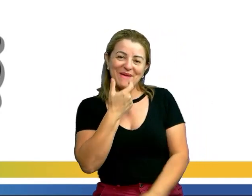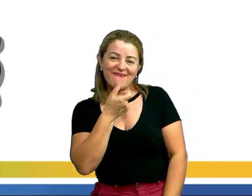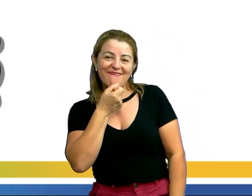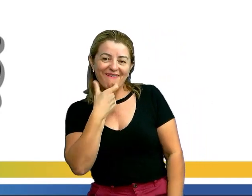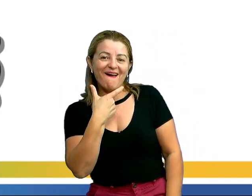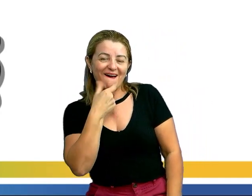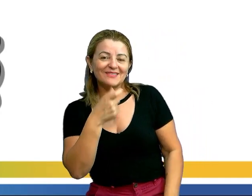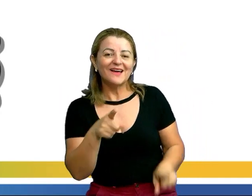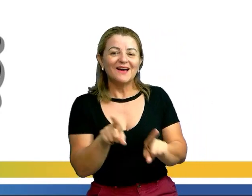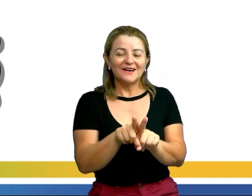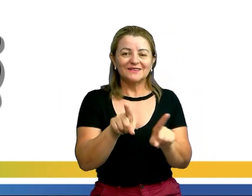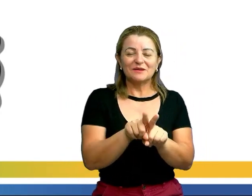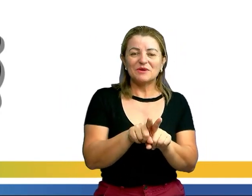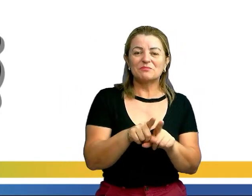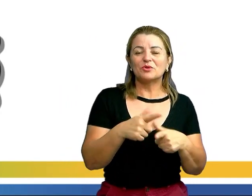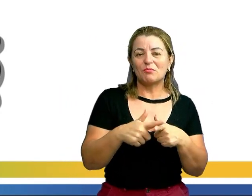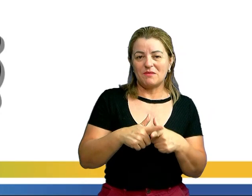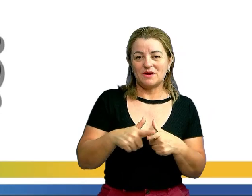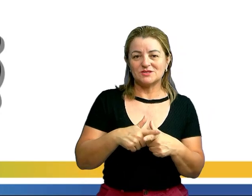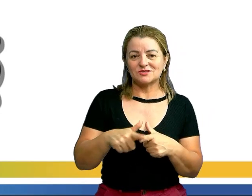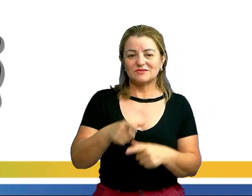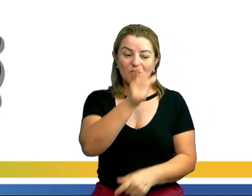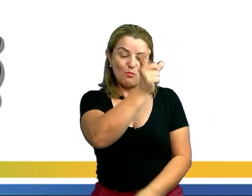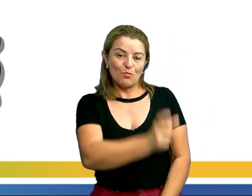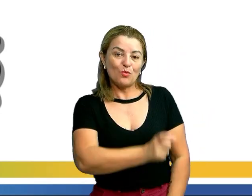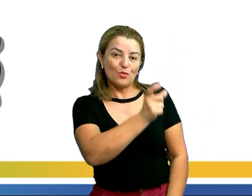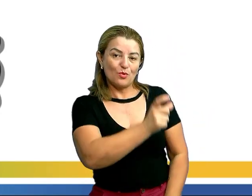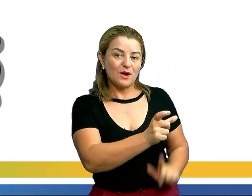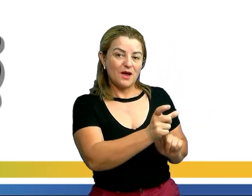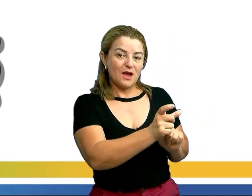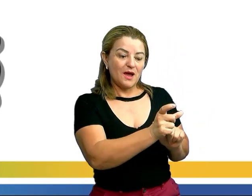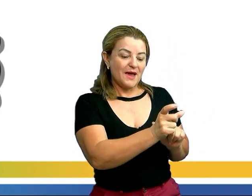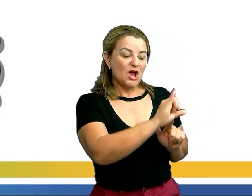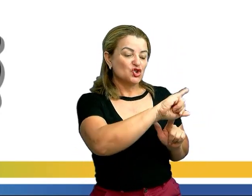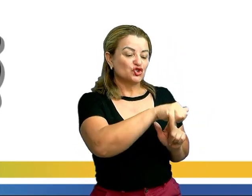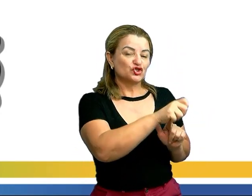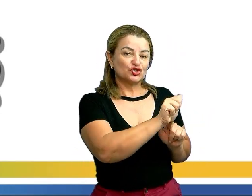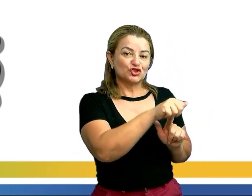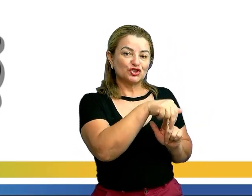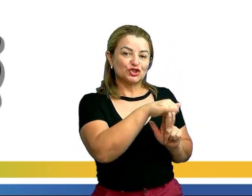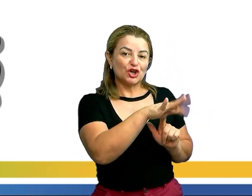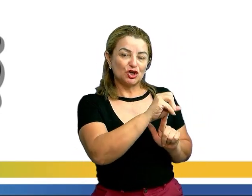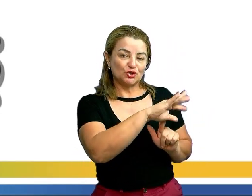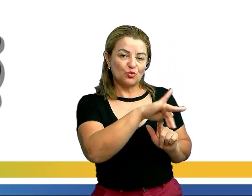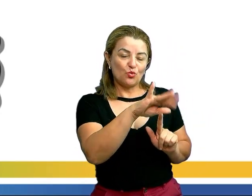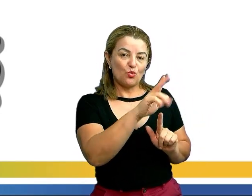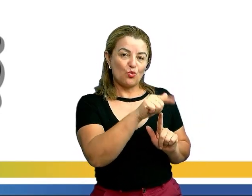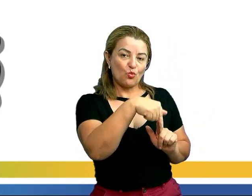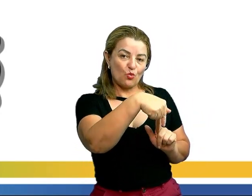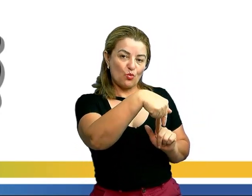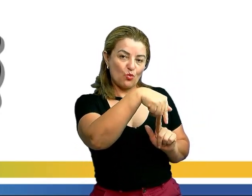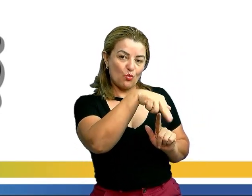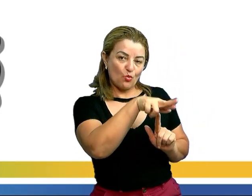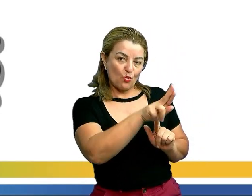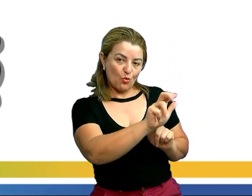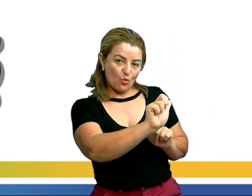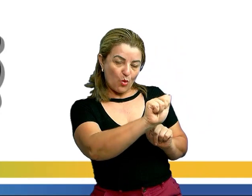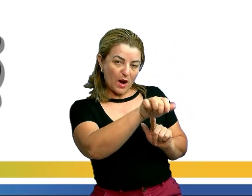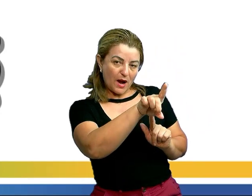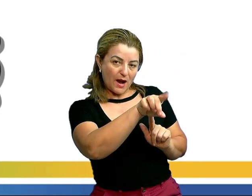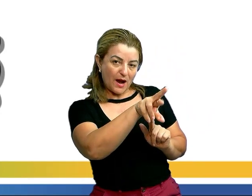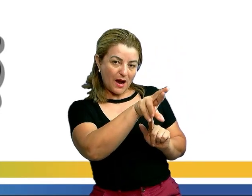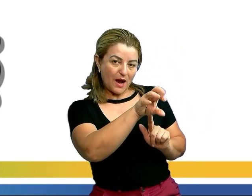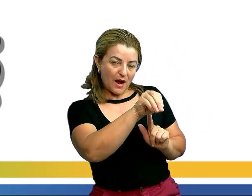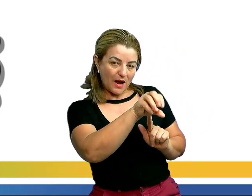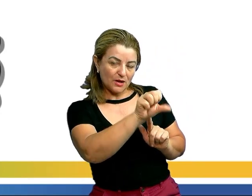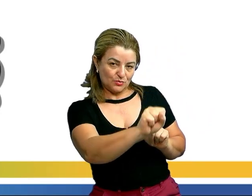governo, como no final, que é um personagem chamado Jânio Quadros. Olha o slogan que a professora colocou aí do Jânio